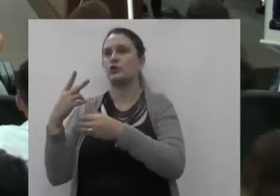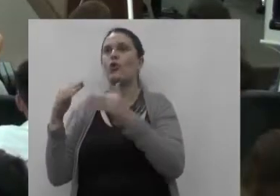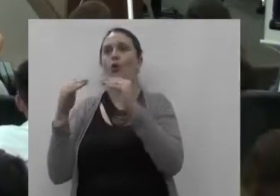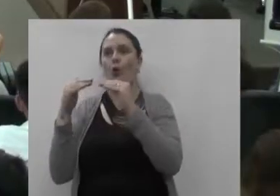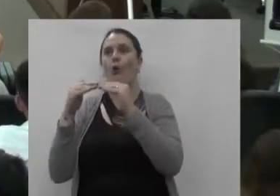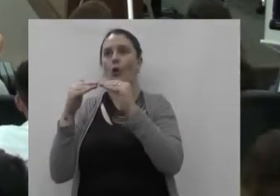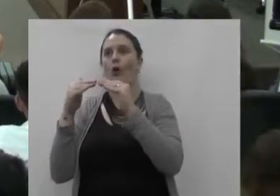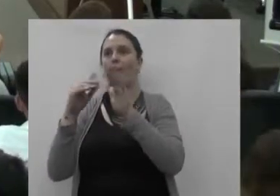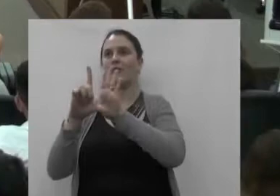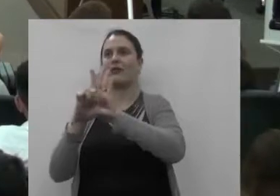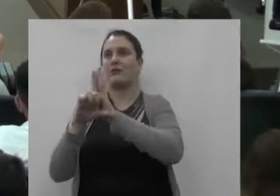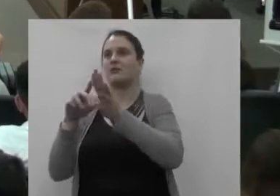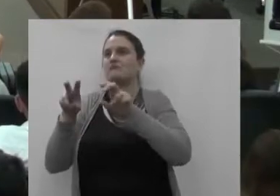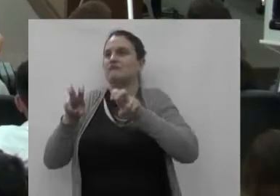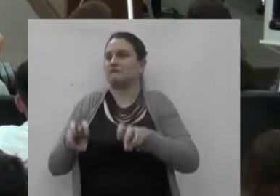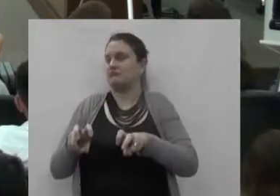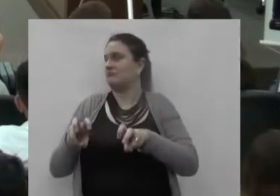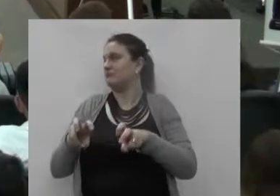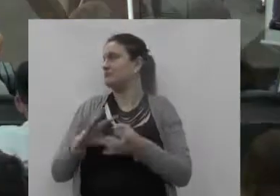aprovam, permaneçam como estão.